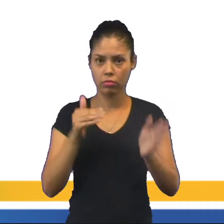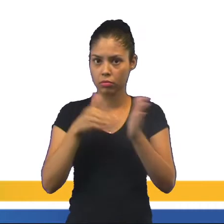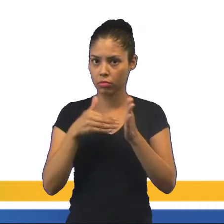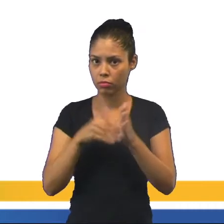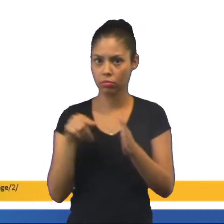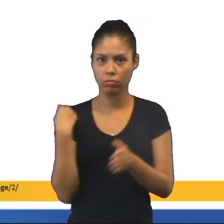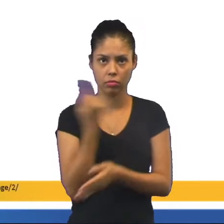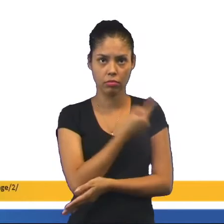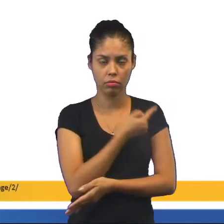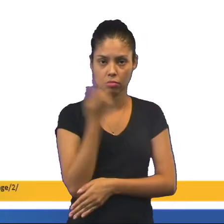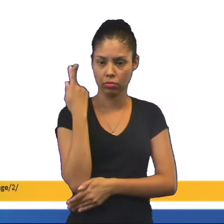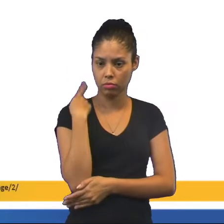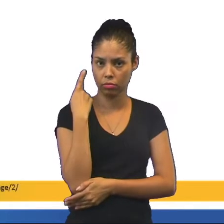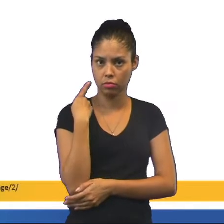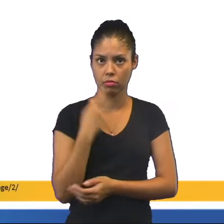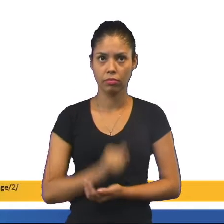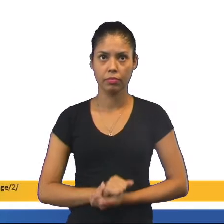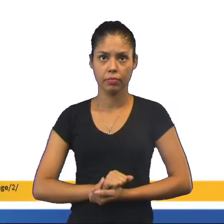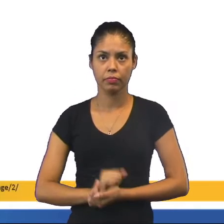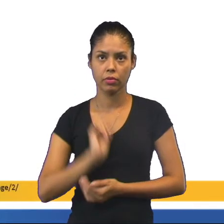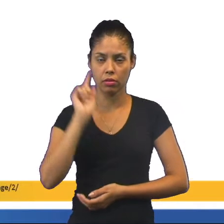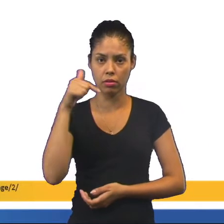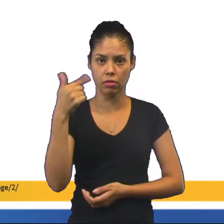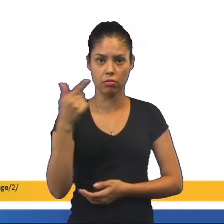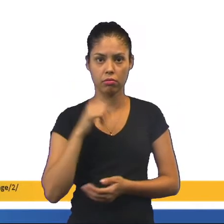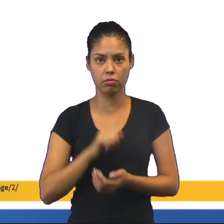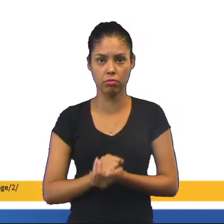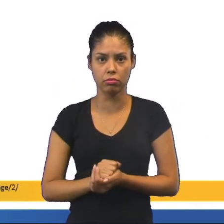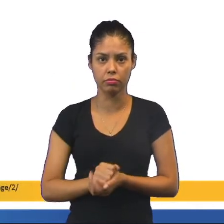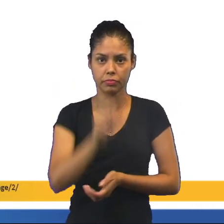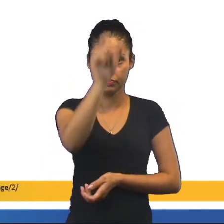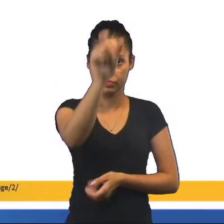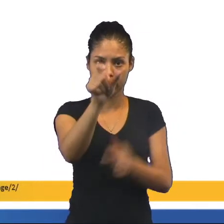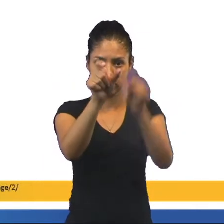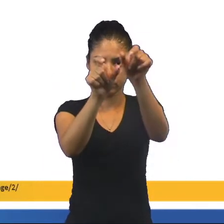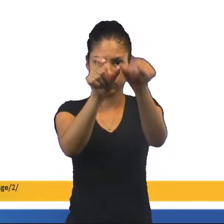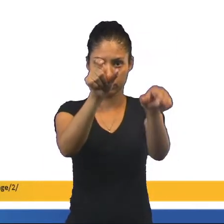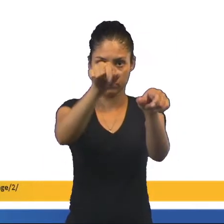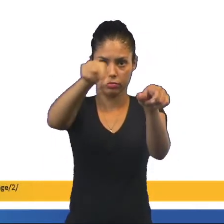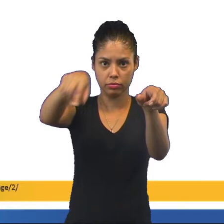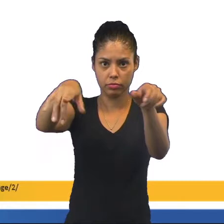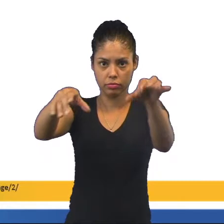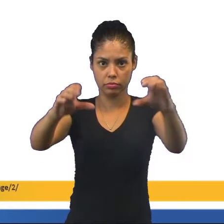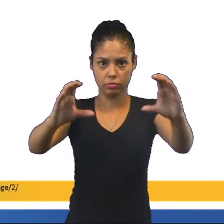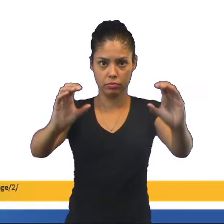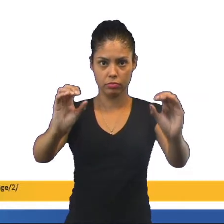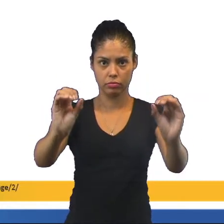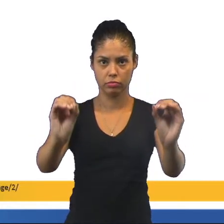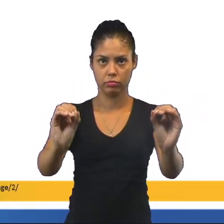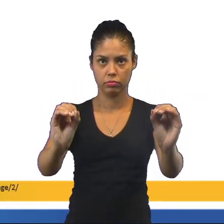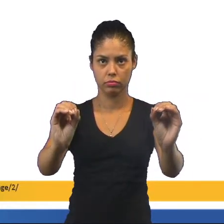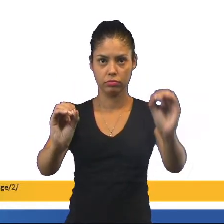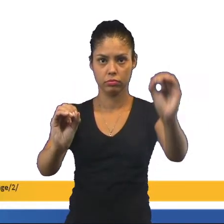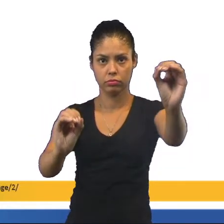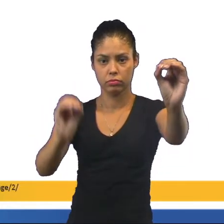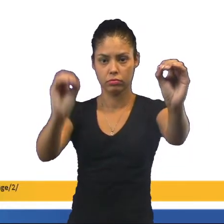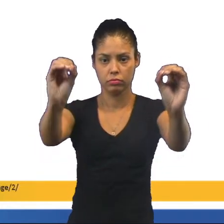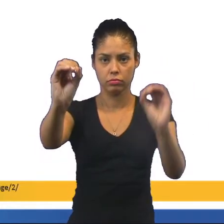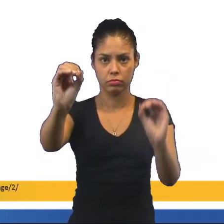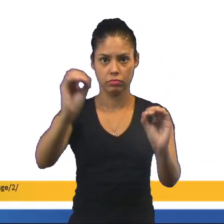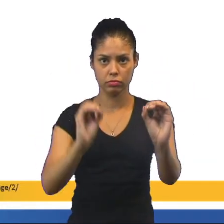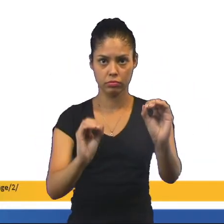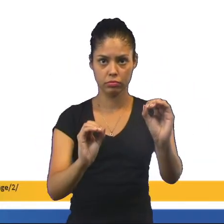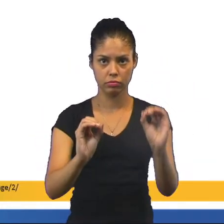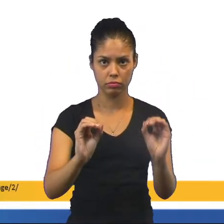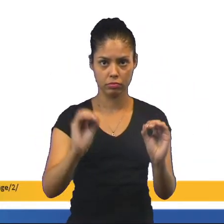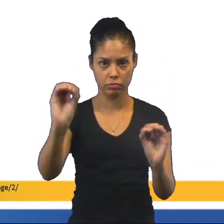os nossos pulmões. Depois que passa pela traqueia, o primeiro local que ele vai atingir dentro dos pulmões são